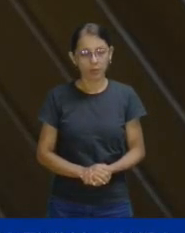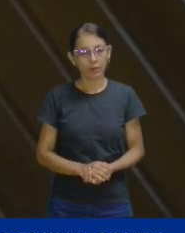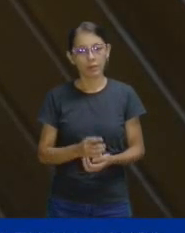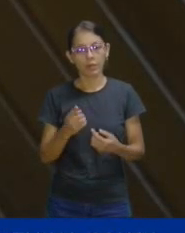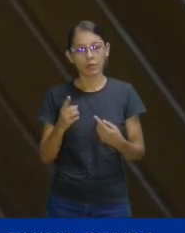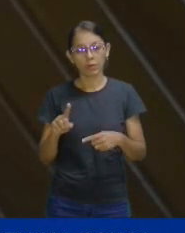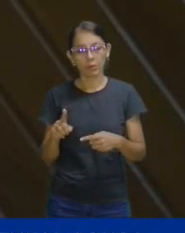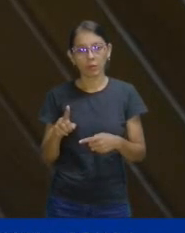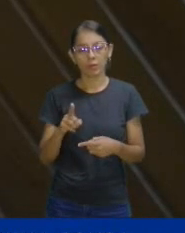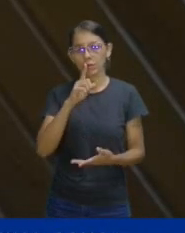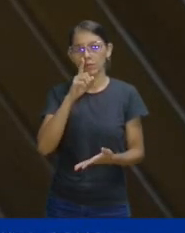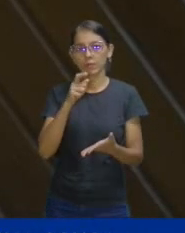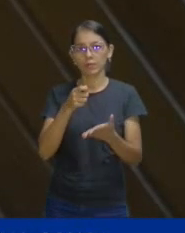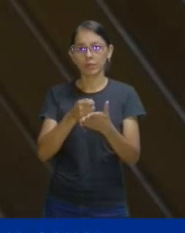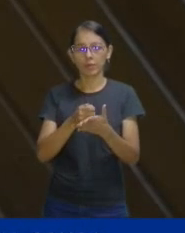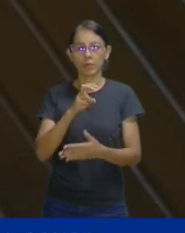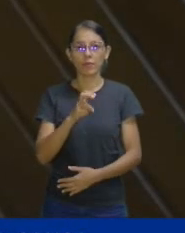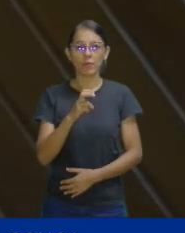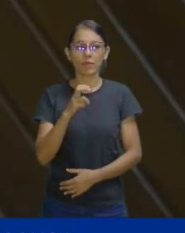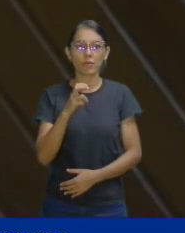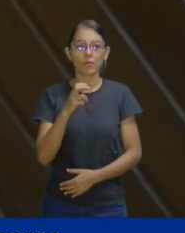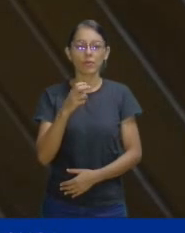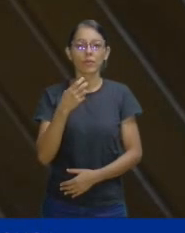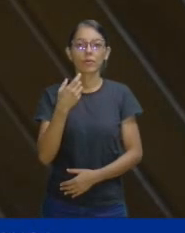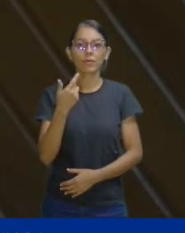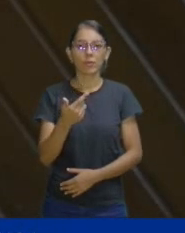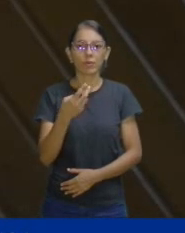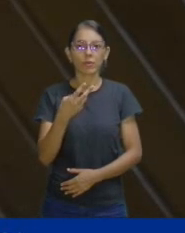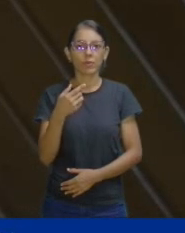decisão 52, o parecer